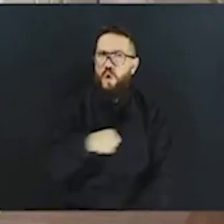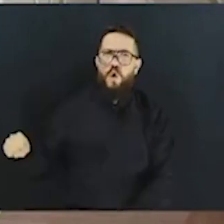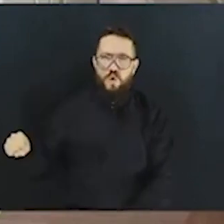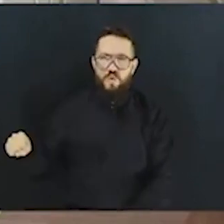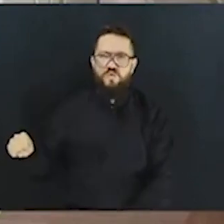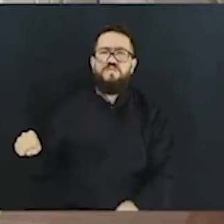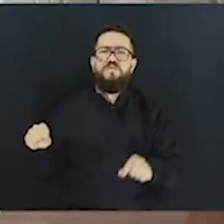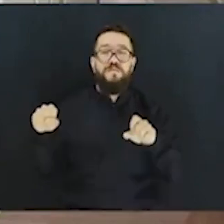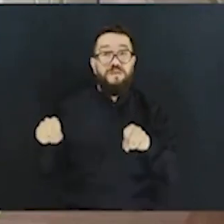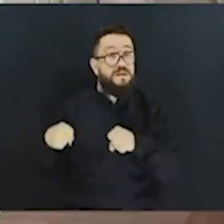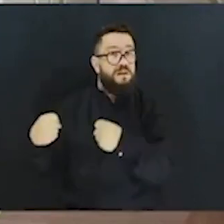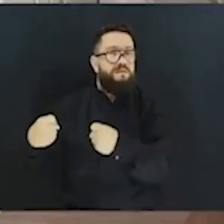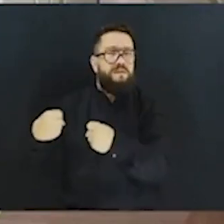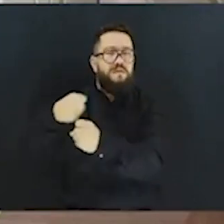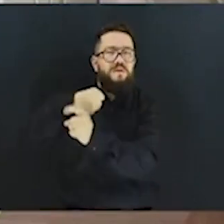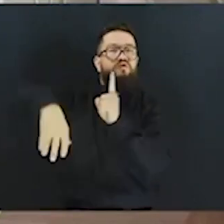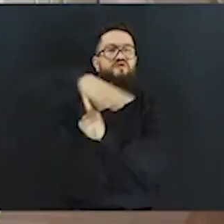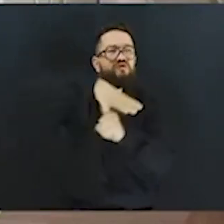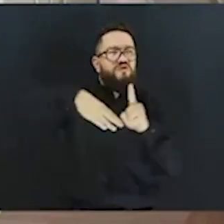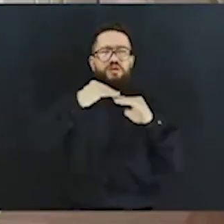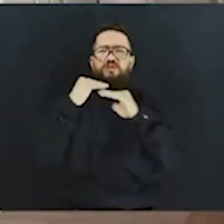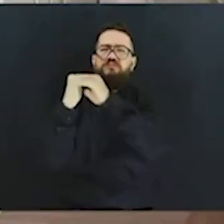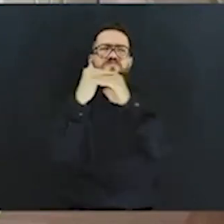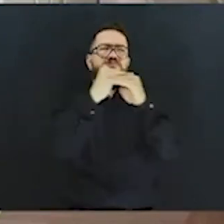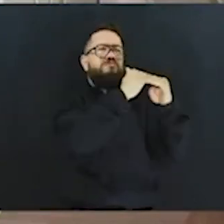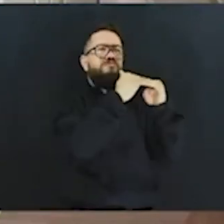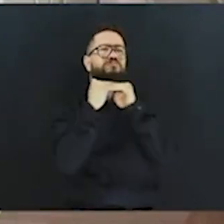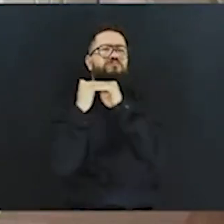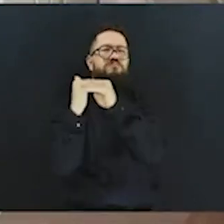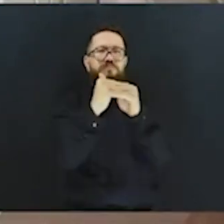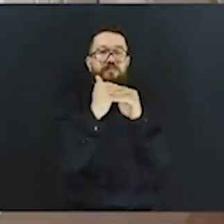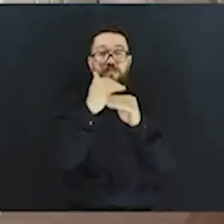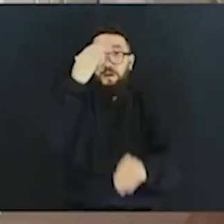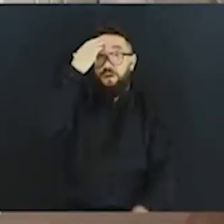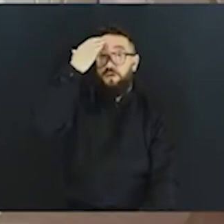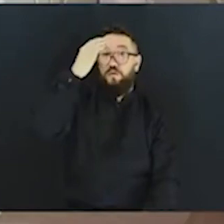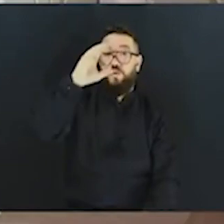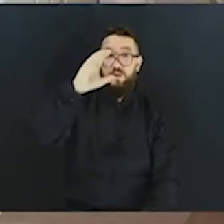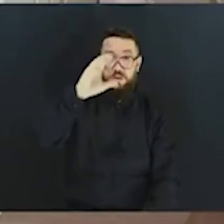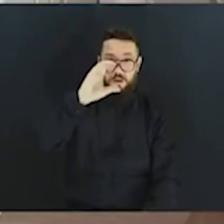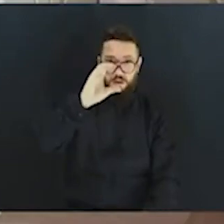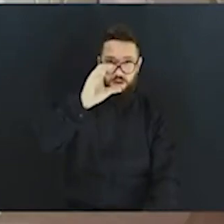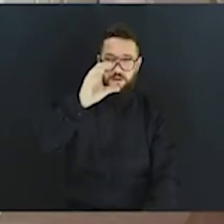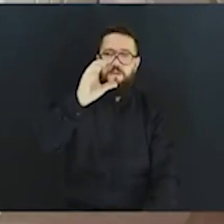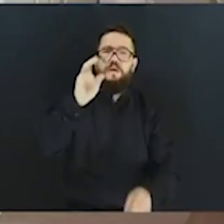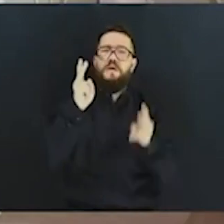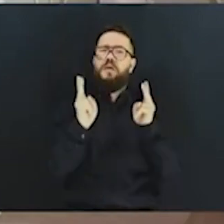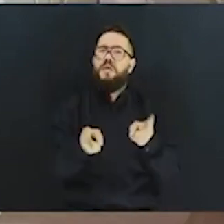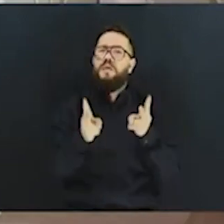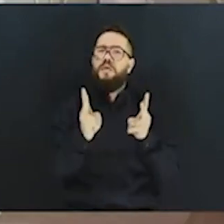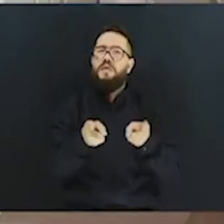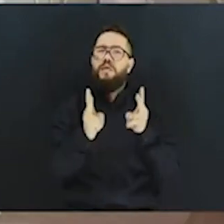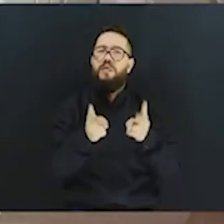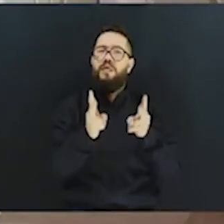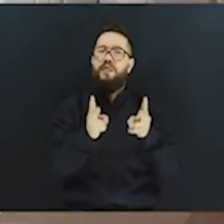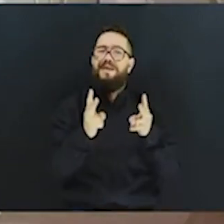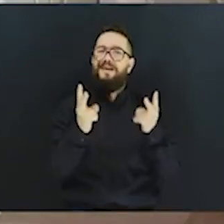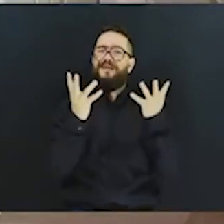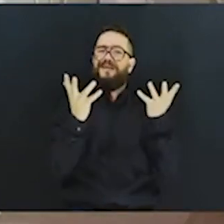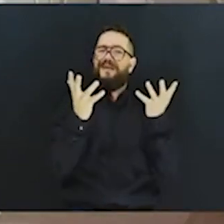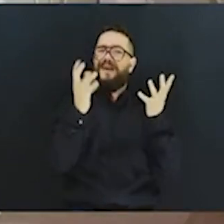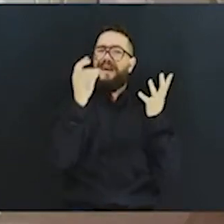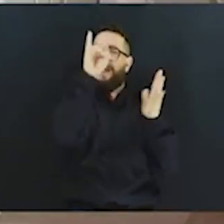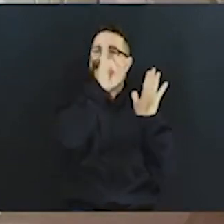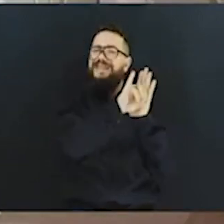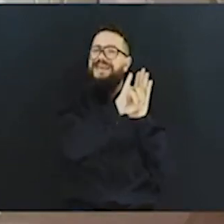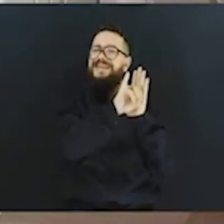mais justa e equitativa. Aqui em Curitiba, na cidade que se forja como branca e europeia, o hip-hop se tornou um